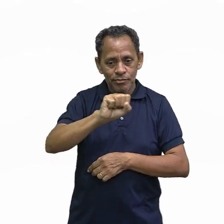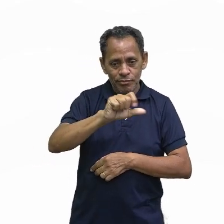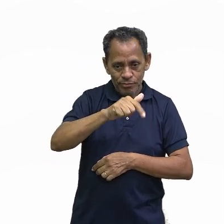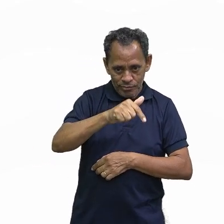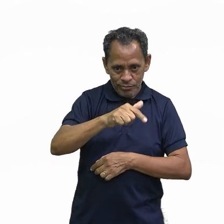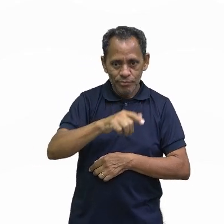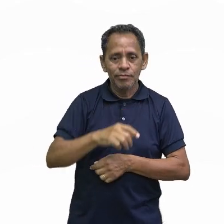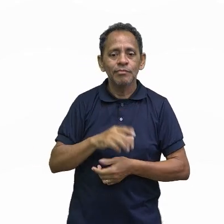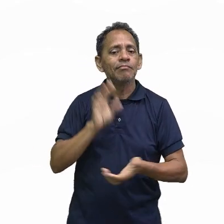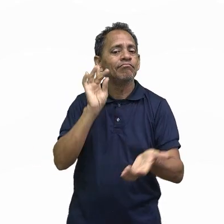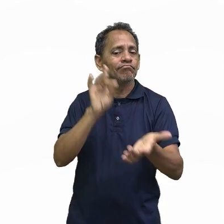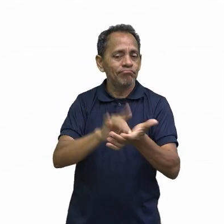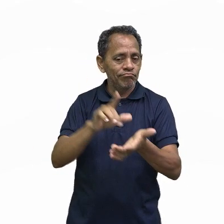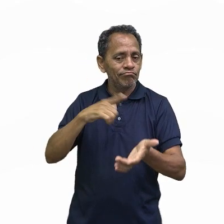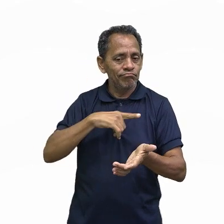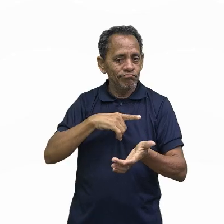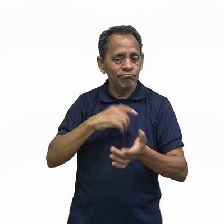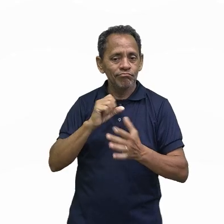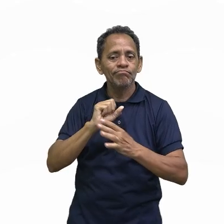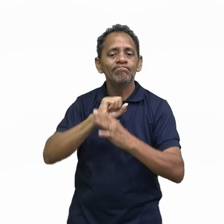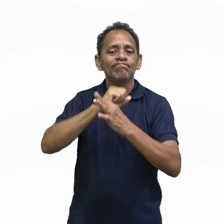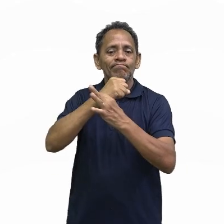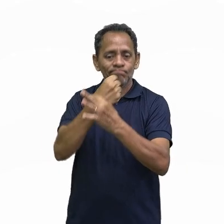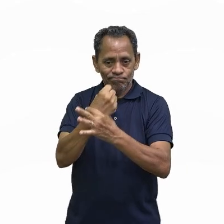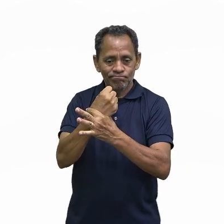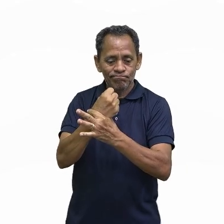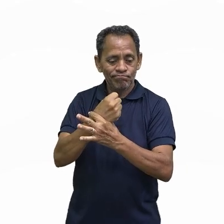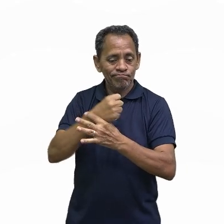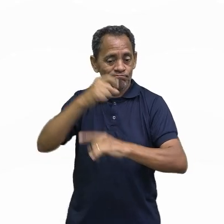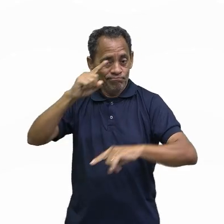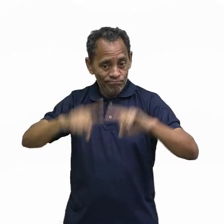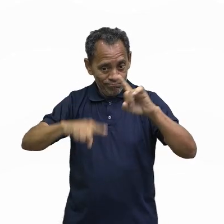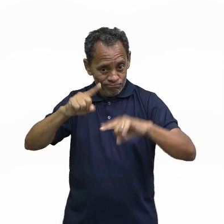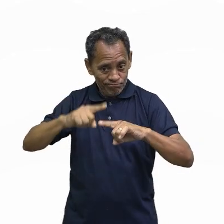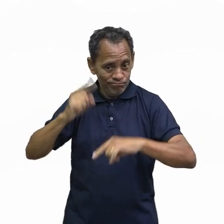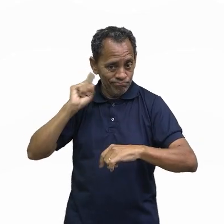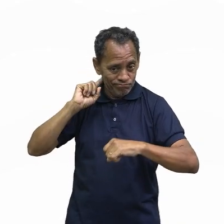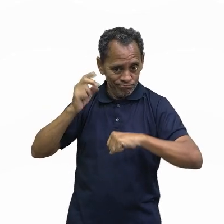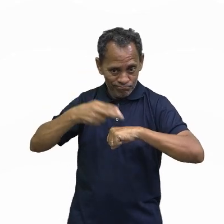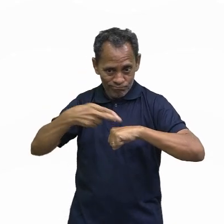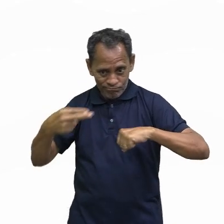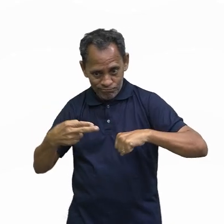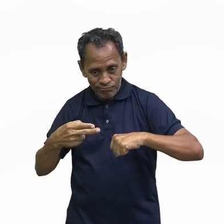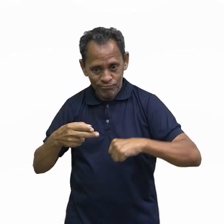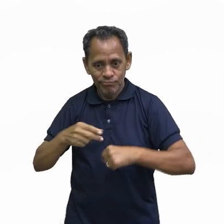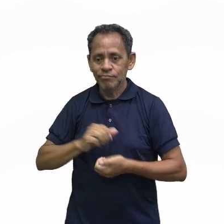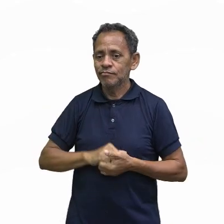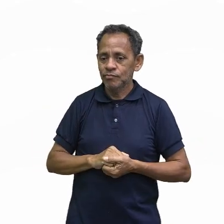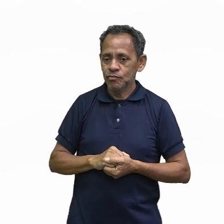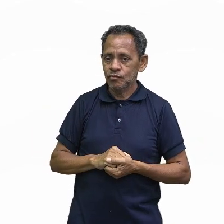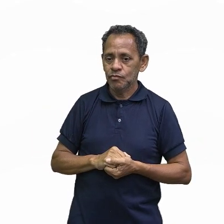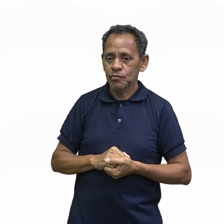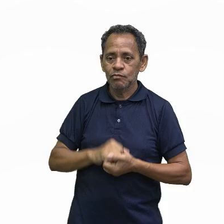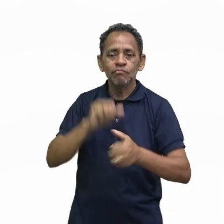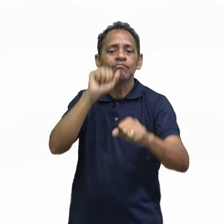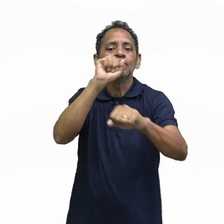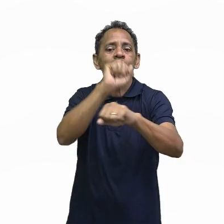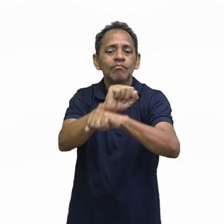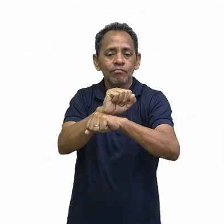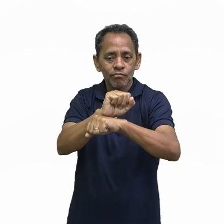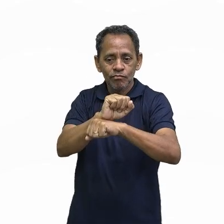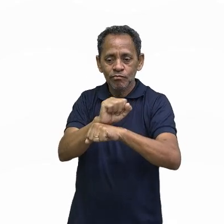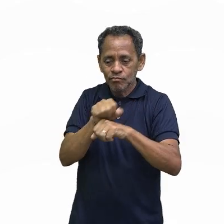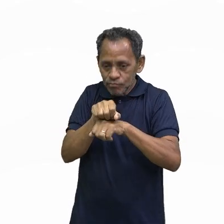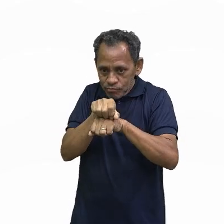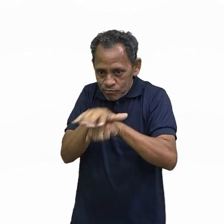que realmente a gente tenha segurança de que aquele material não está mais emitindo radiação, tá? Então, para vocês entenderem um